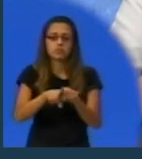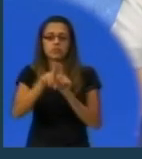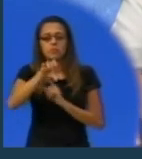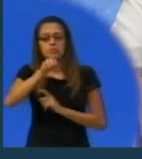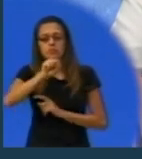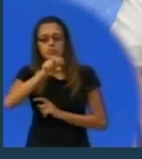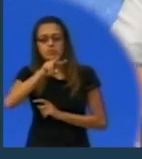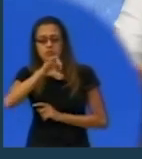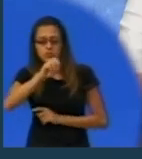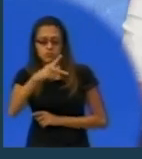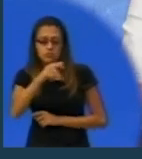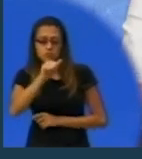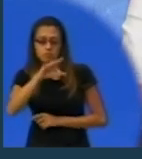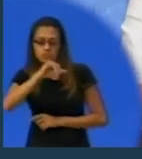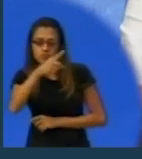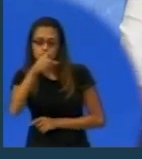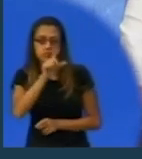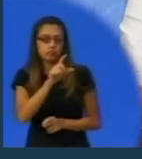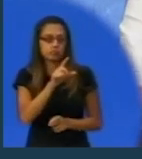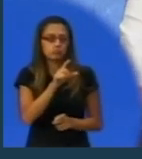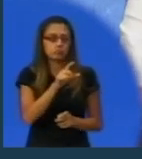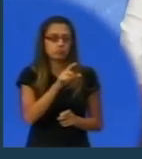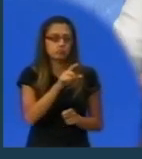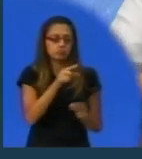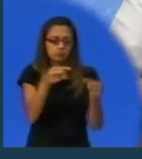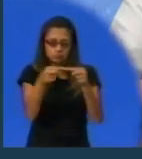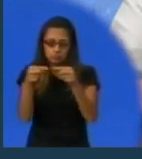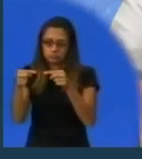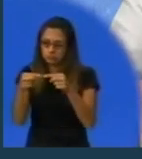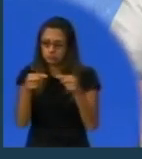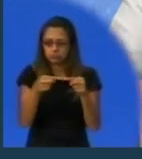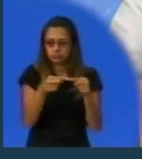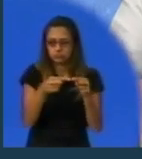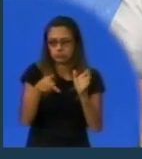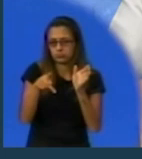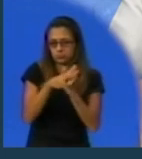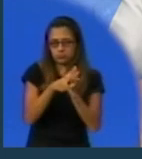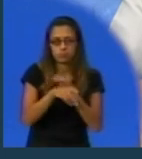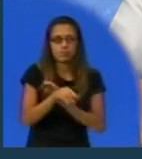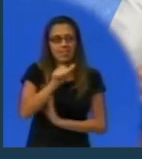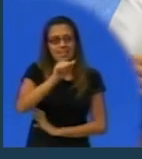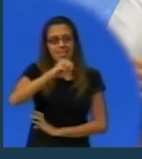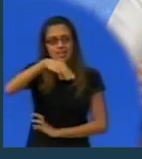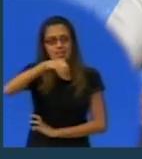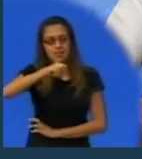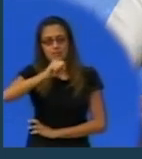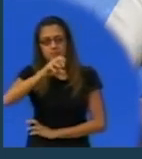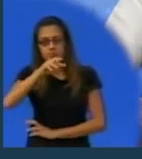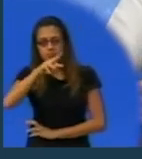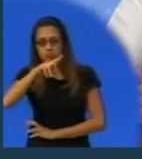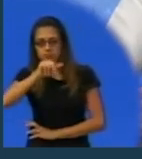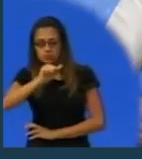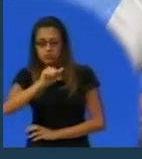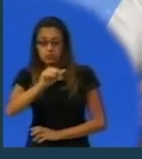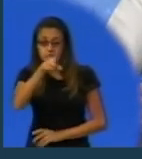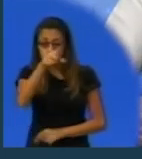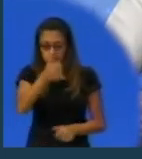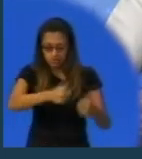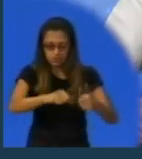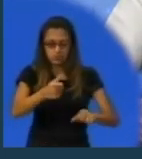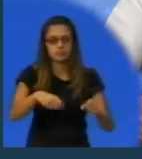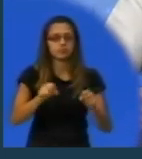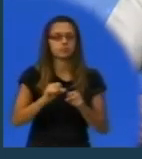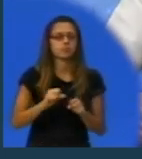como representativo daquele grupo de dados que você avaliou, como representativo da amostra. Lembrando lá, o conceito de